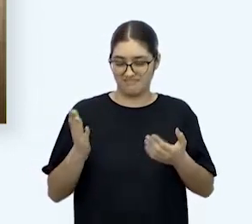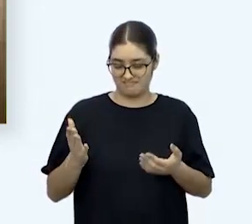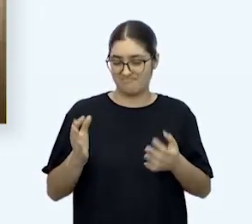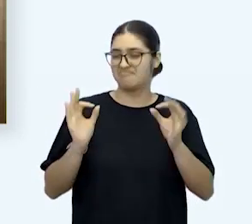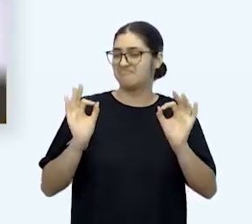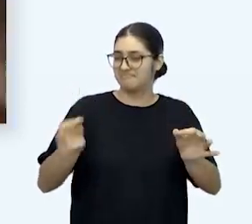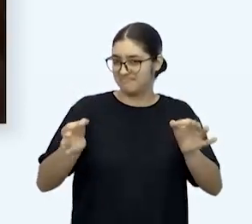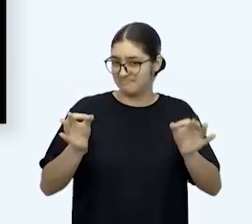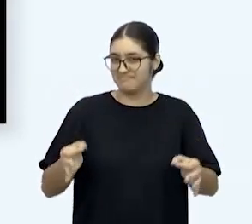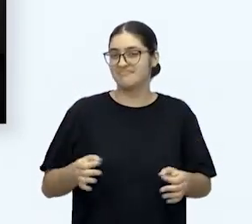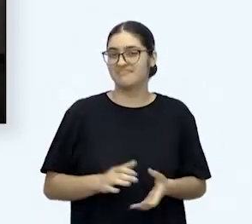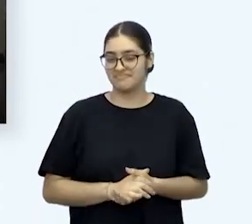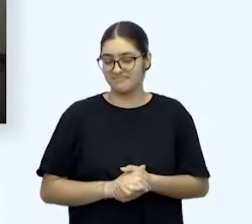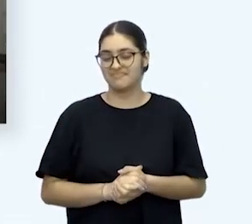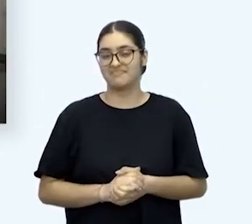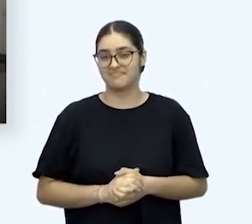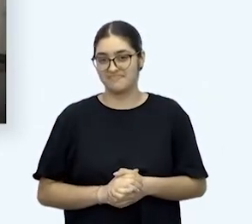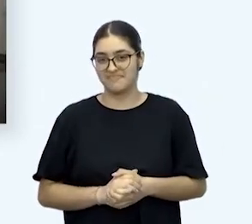Lourdes!